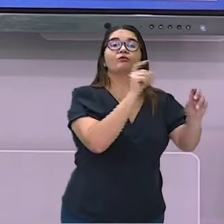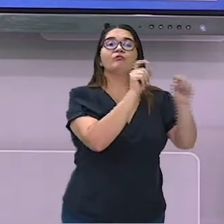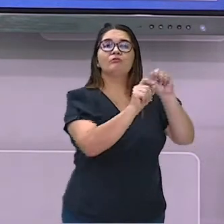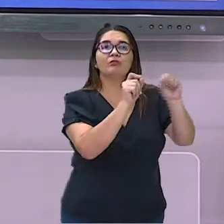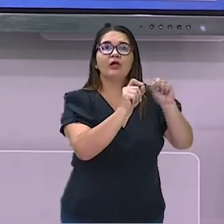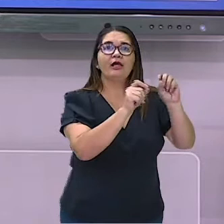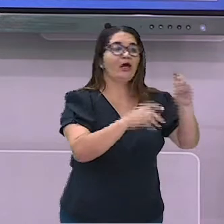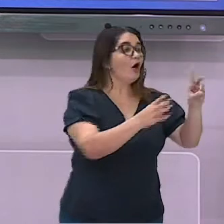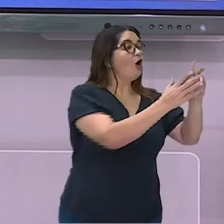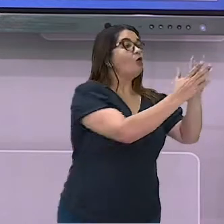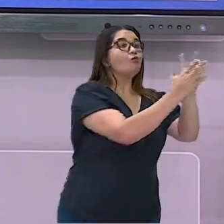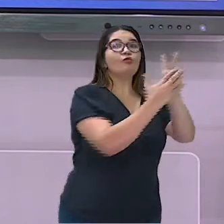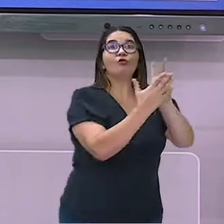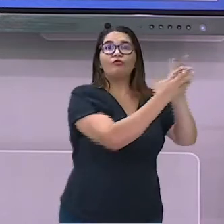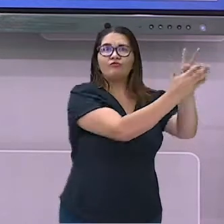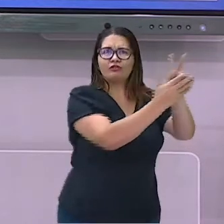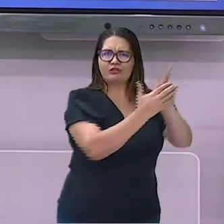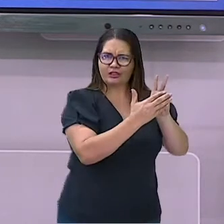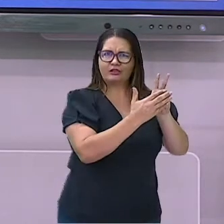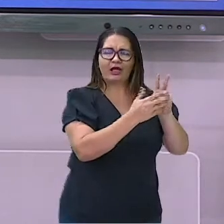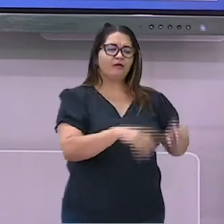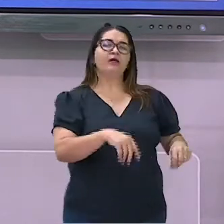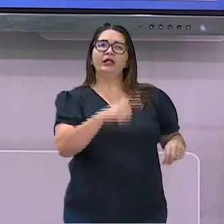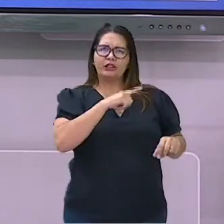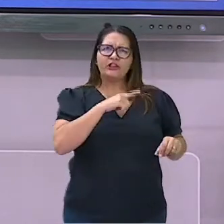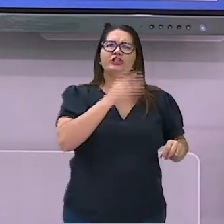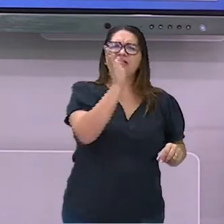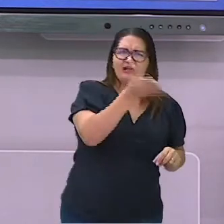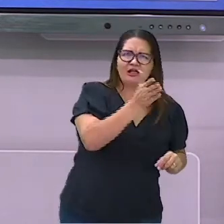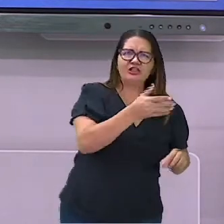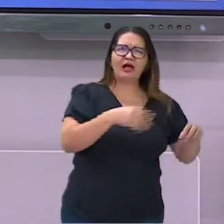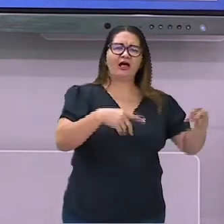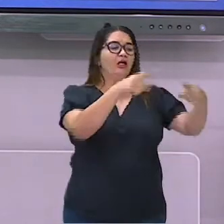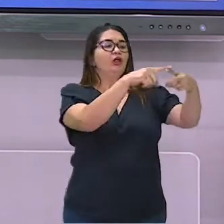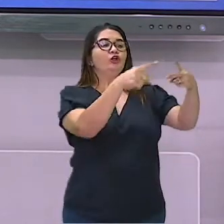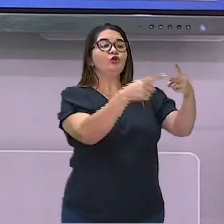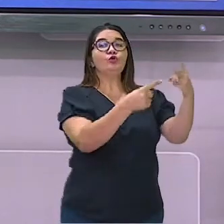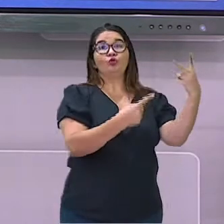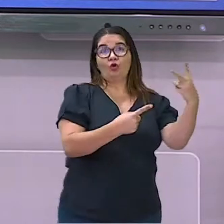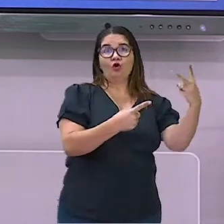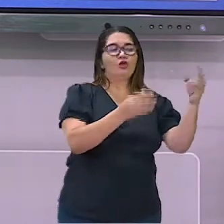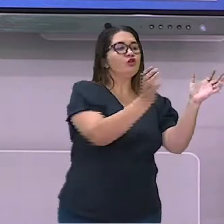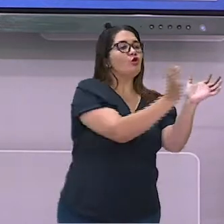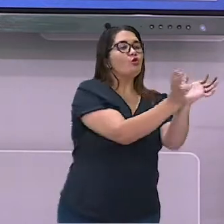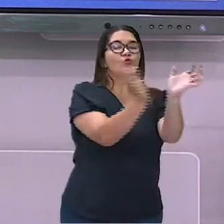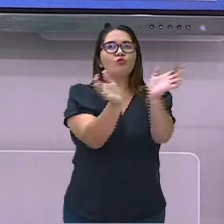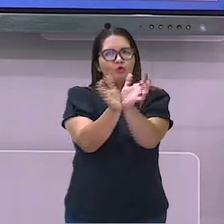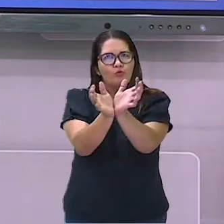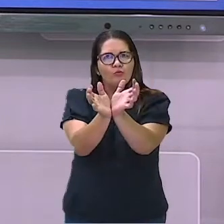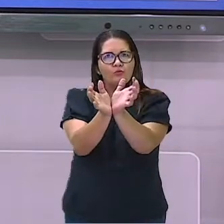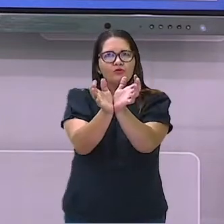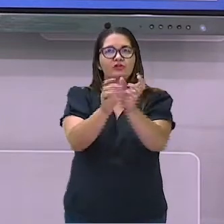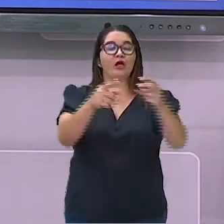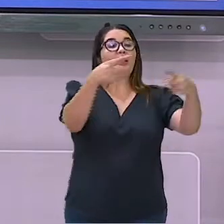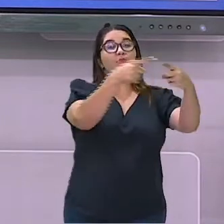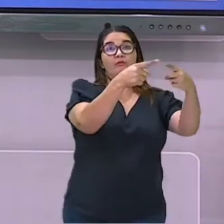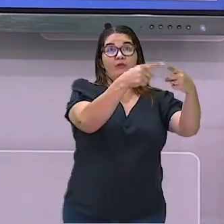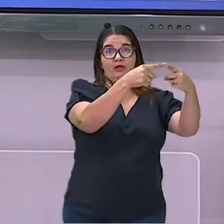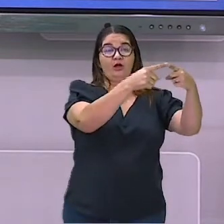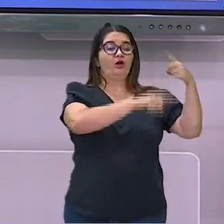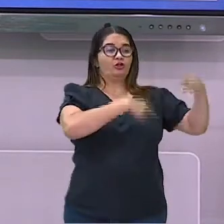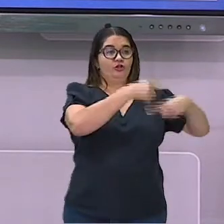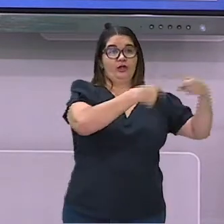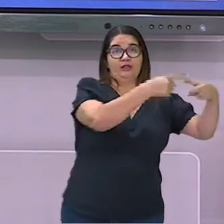Assim, formaram uma organização social dividida em duas, que são a sociedade hierárquica e